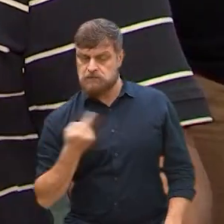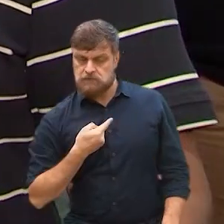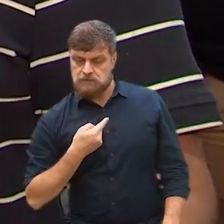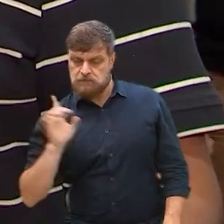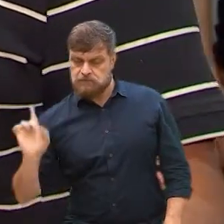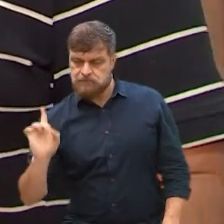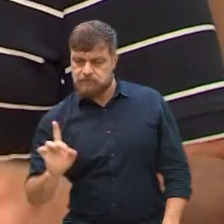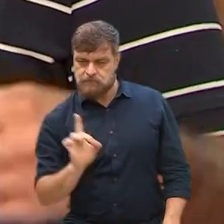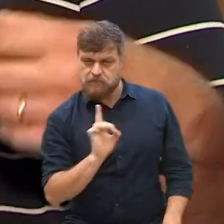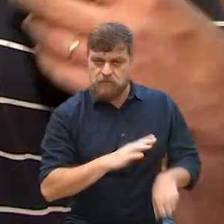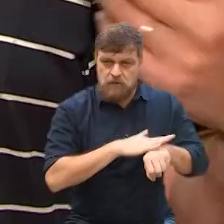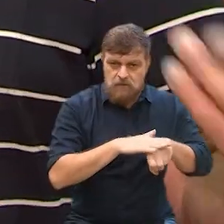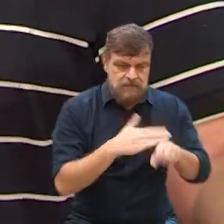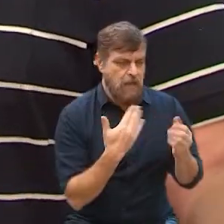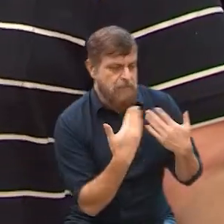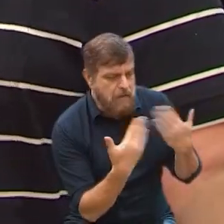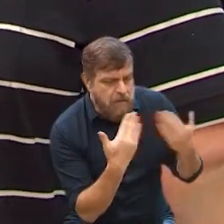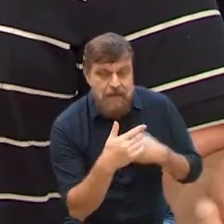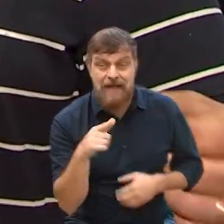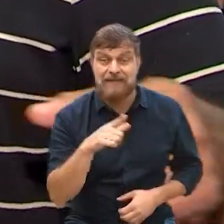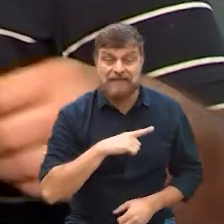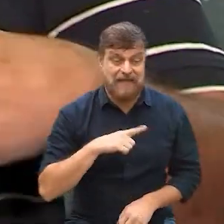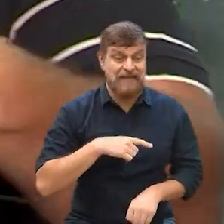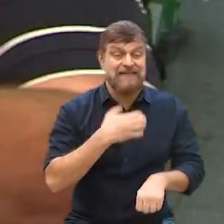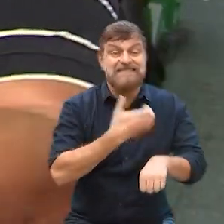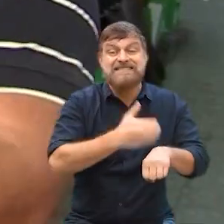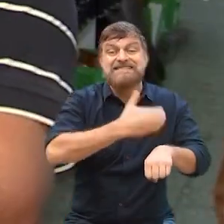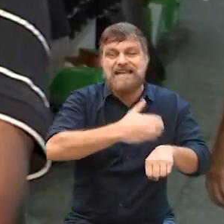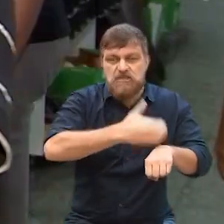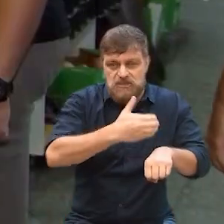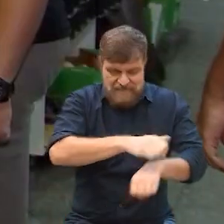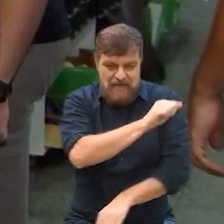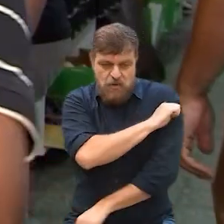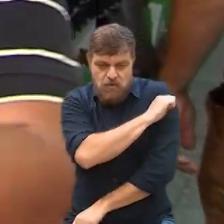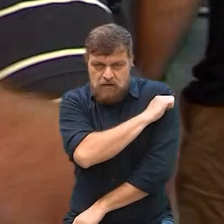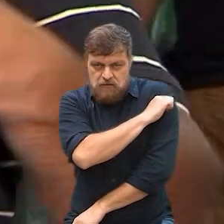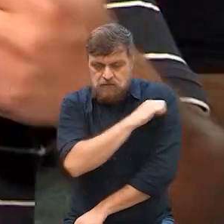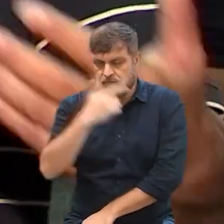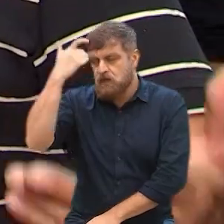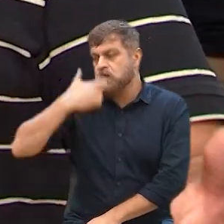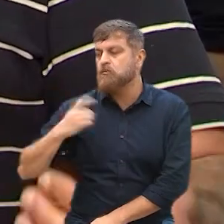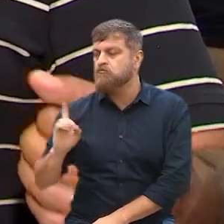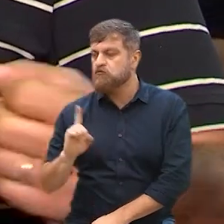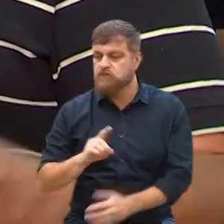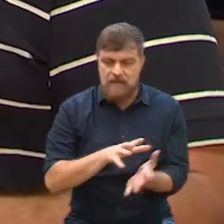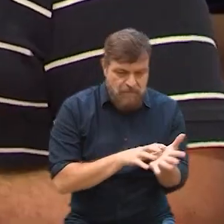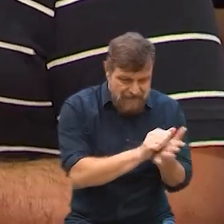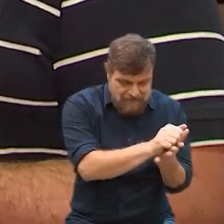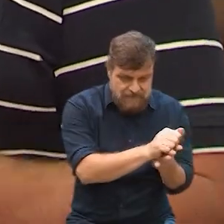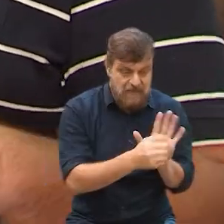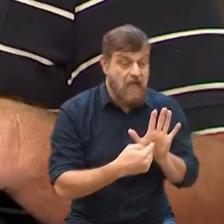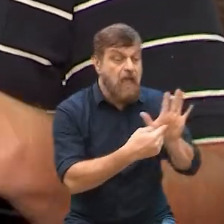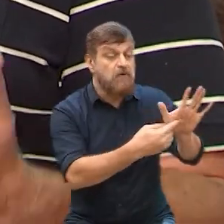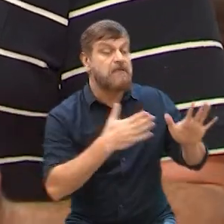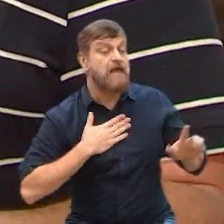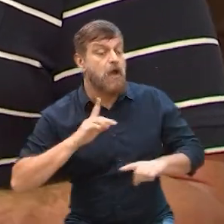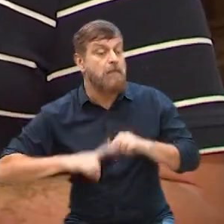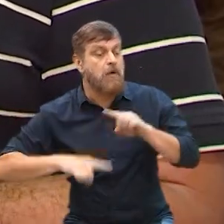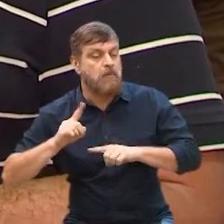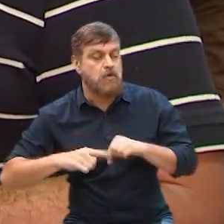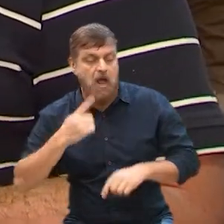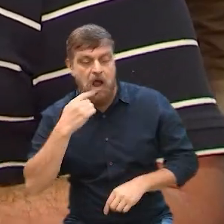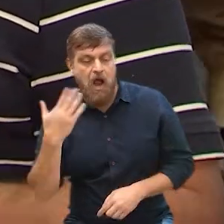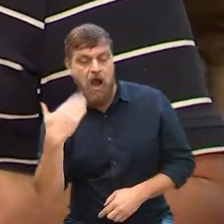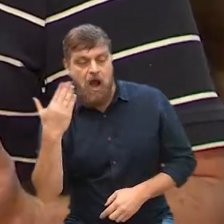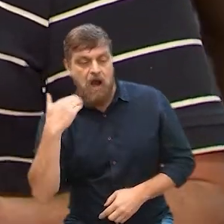um quiosque lá, onde ficam os estagiários, e você vai lá, se cadastra, leva o produto, e eles dão